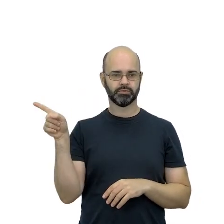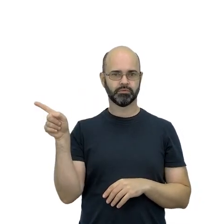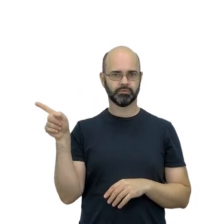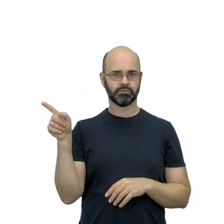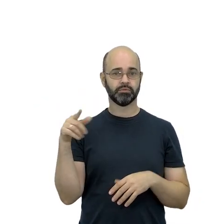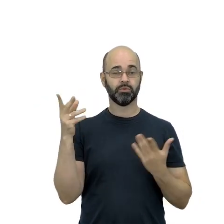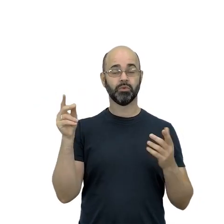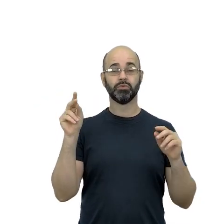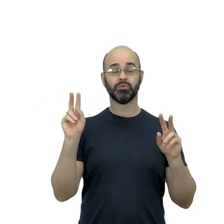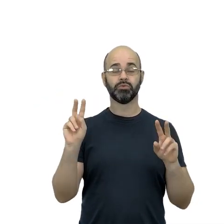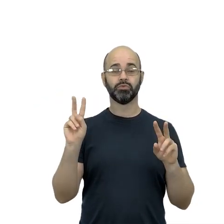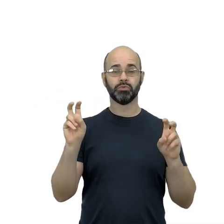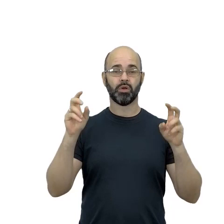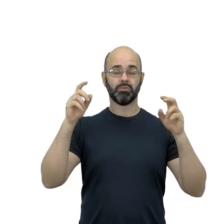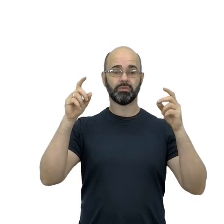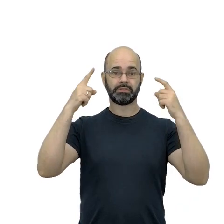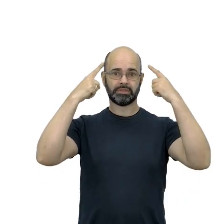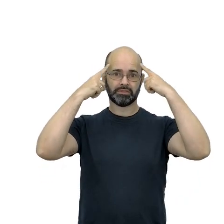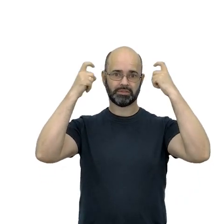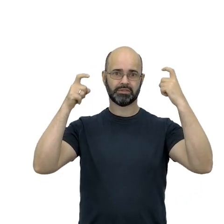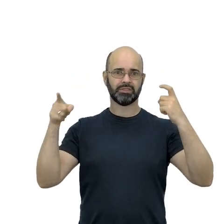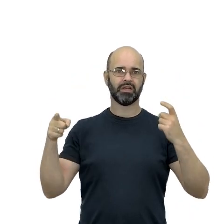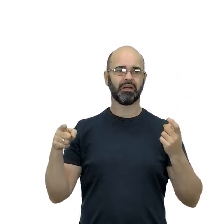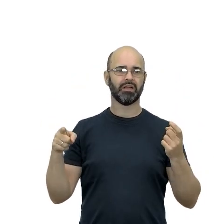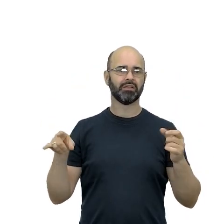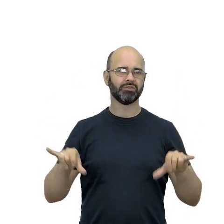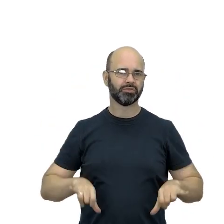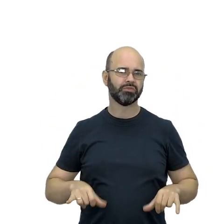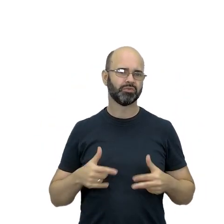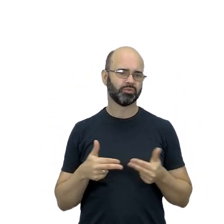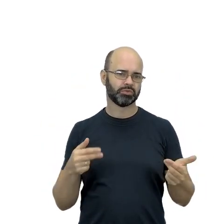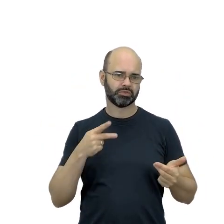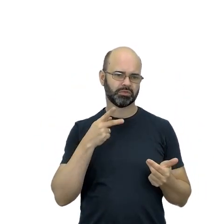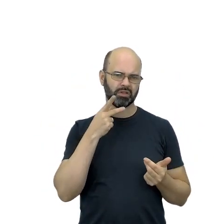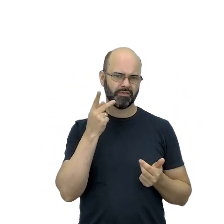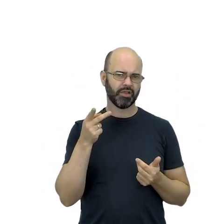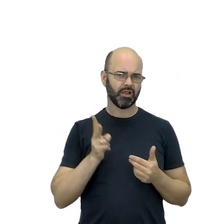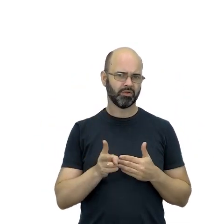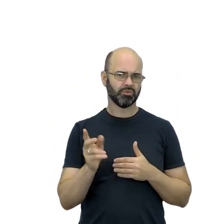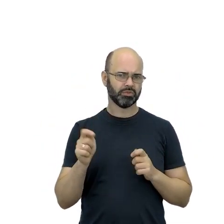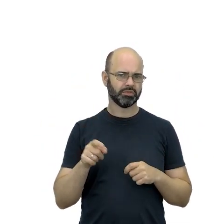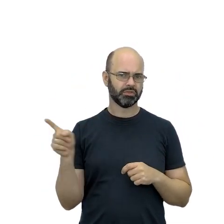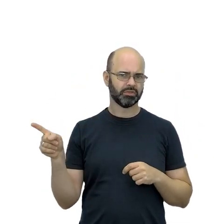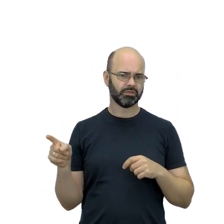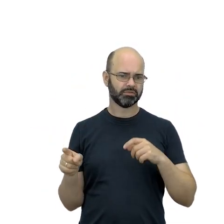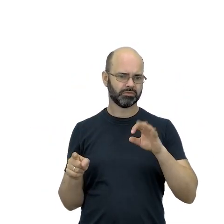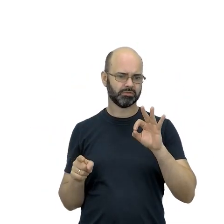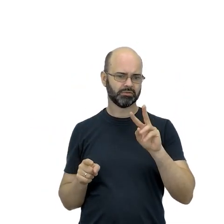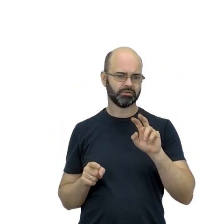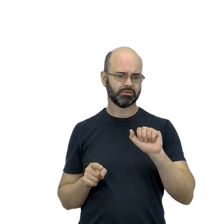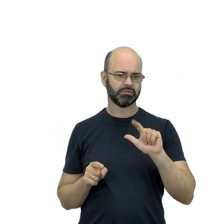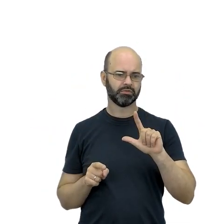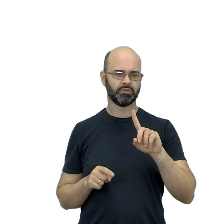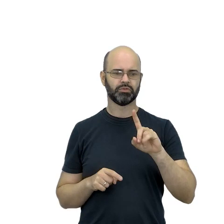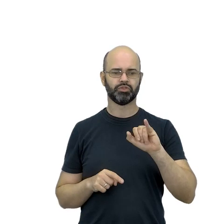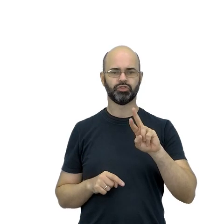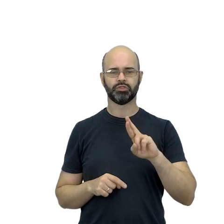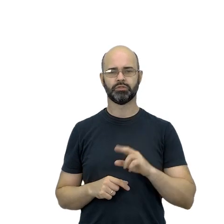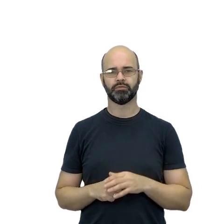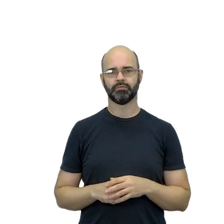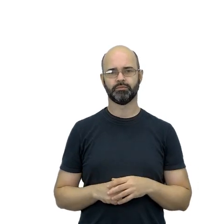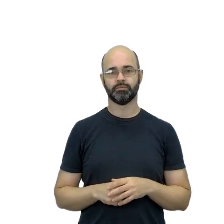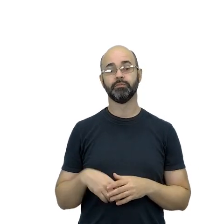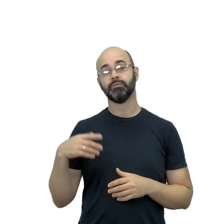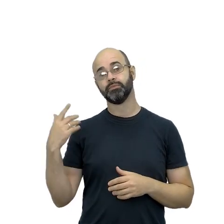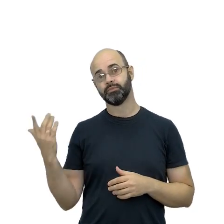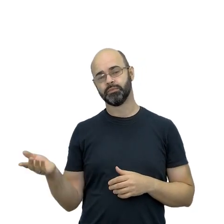são vítimas, né? Acho que dá para você falar a partir daí, né, Valdir? Bom, Márcia, agradecido aí pela leitura